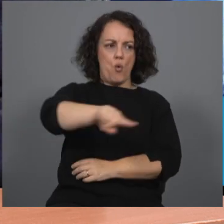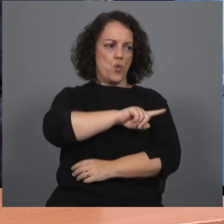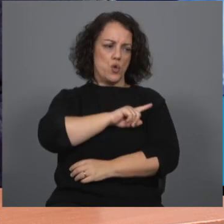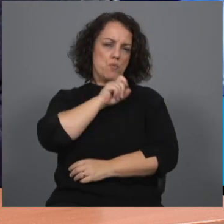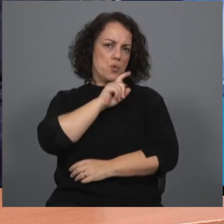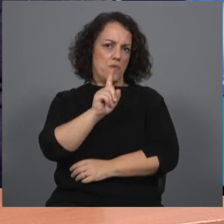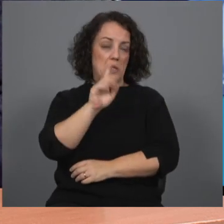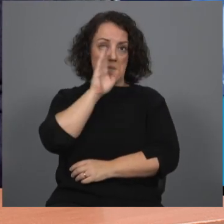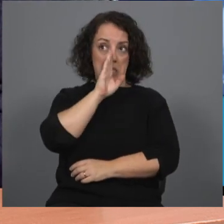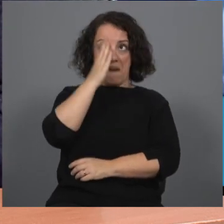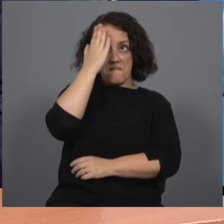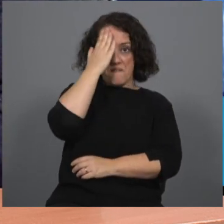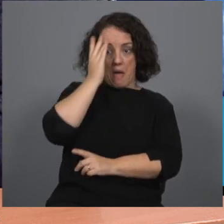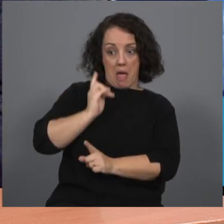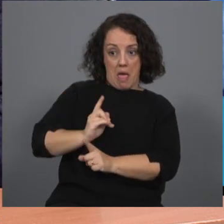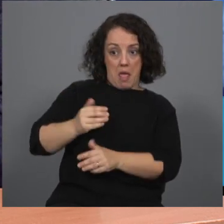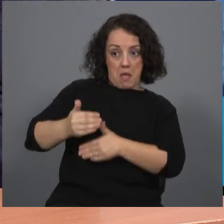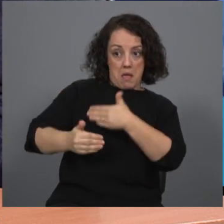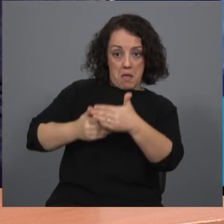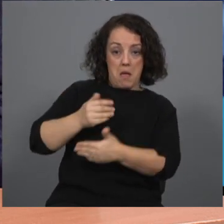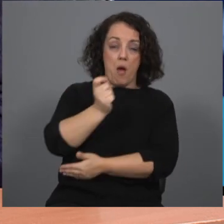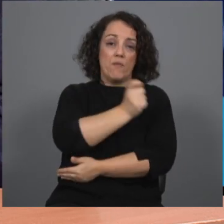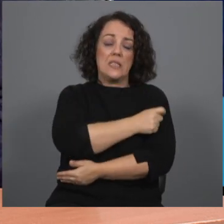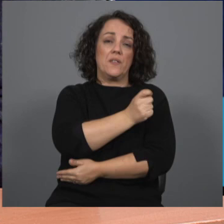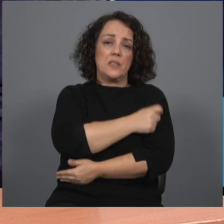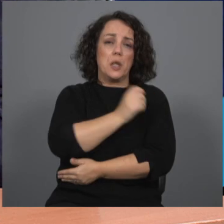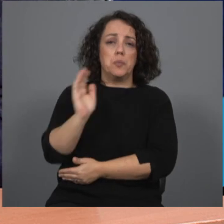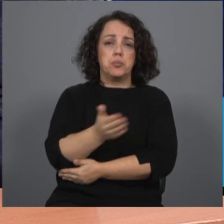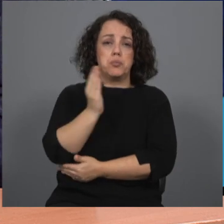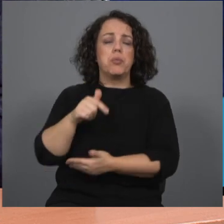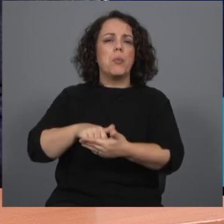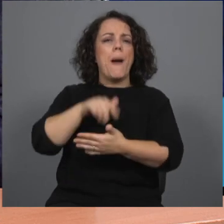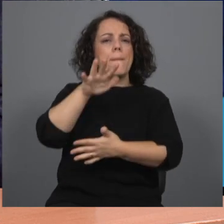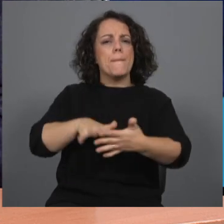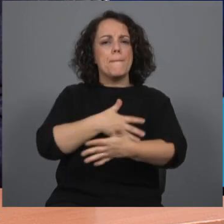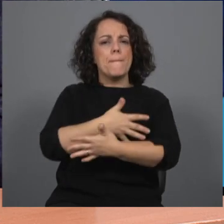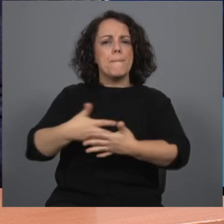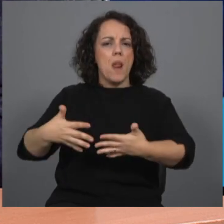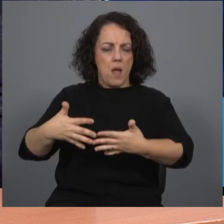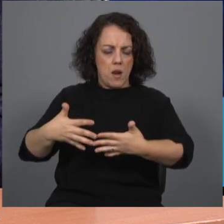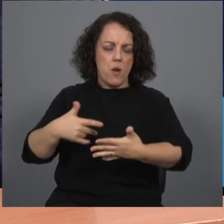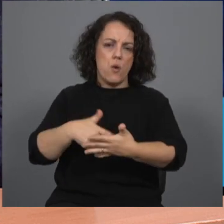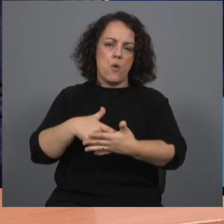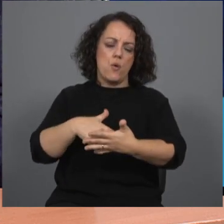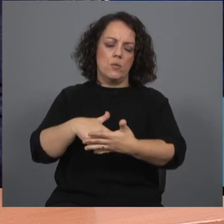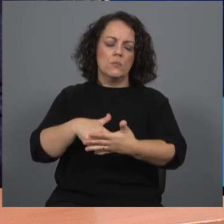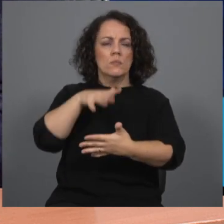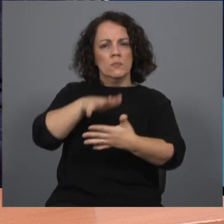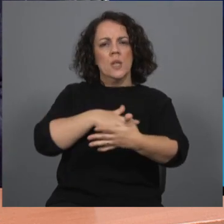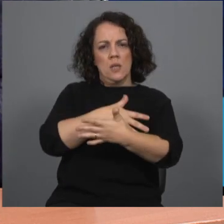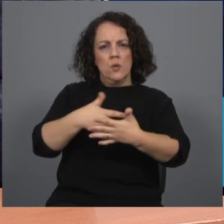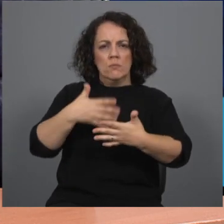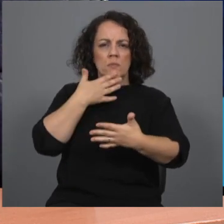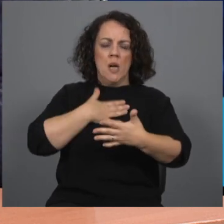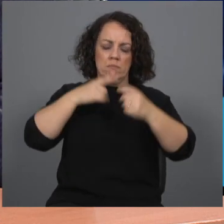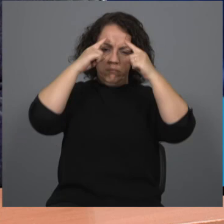correr como está previsto, estamos a vacinar segundo o plano que nos permite ter os